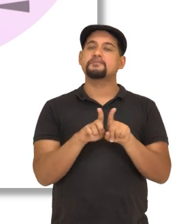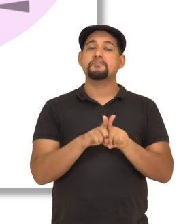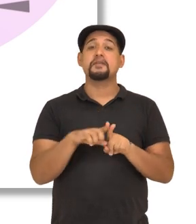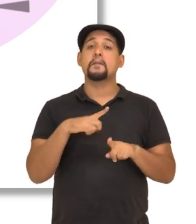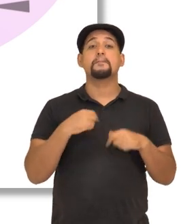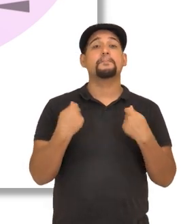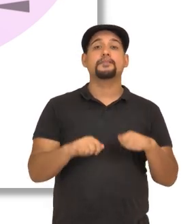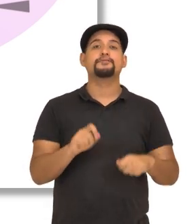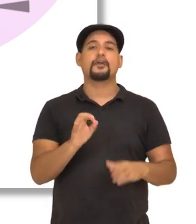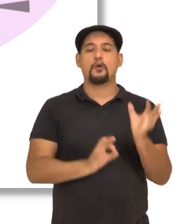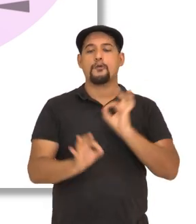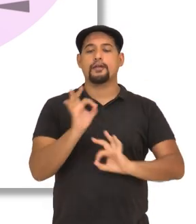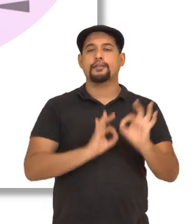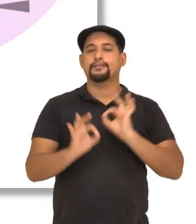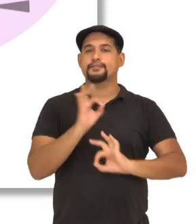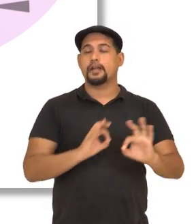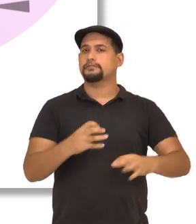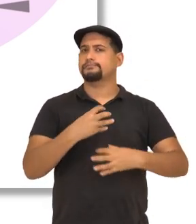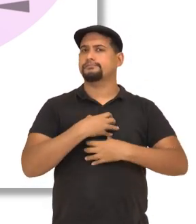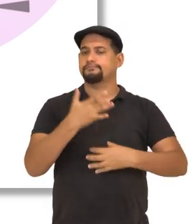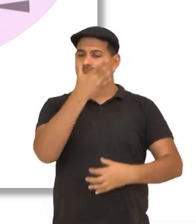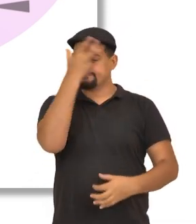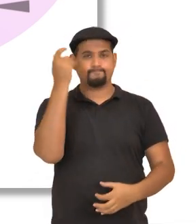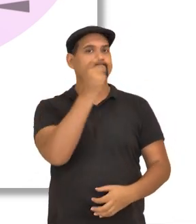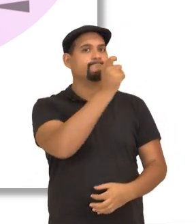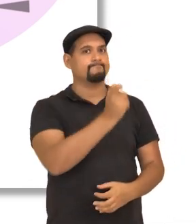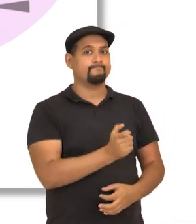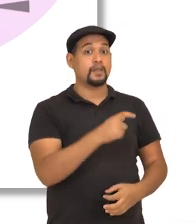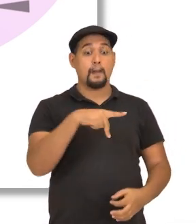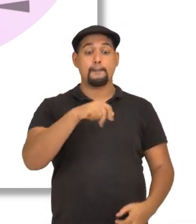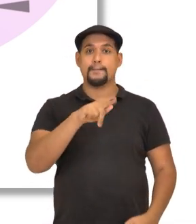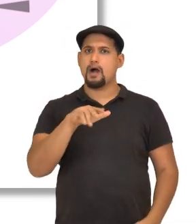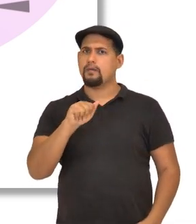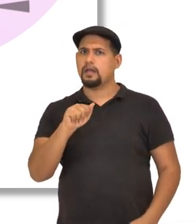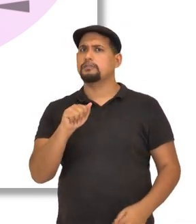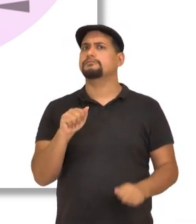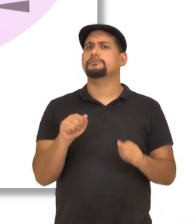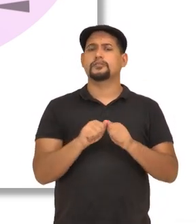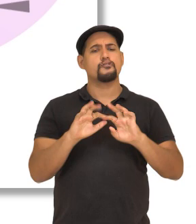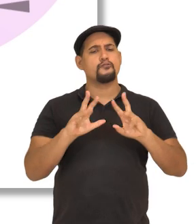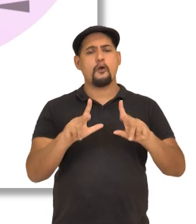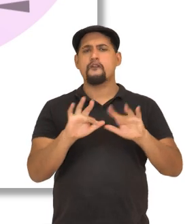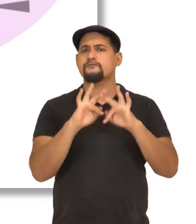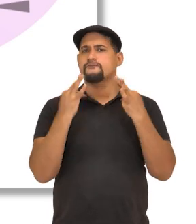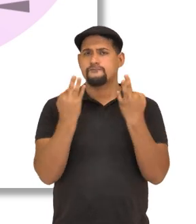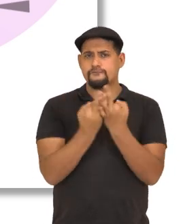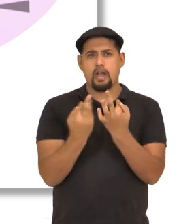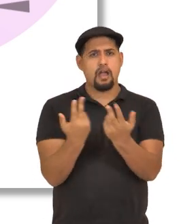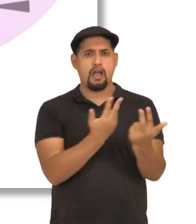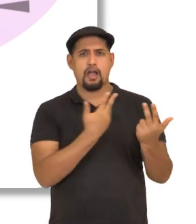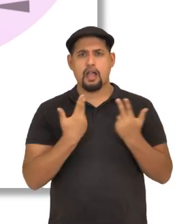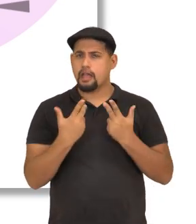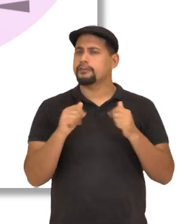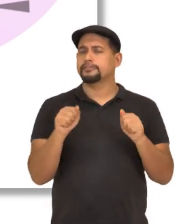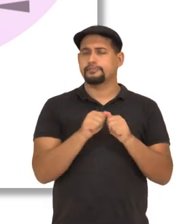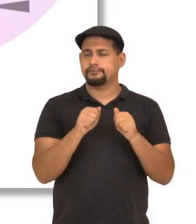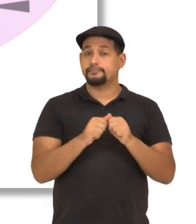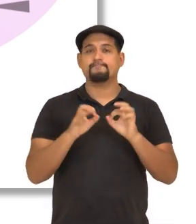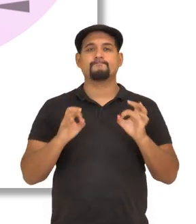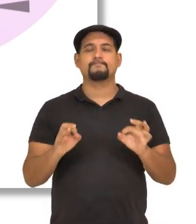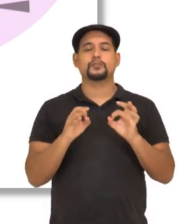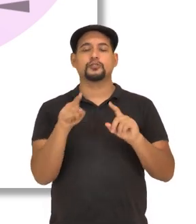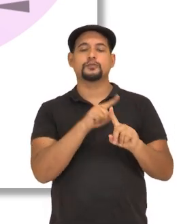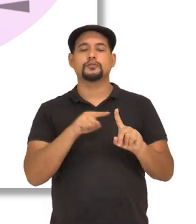também é necessário organizar-se de modo pessoal. Paula, assim como todos os membros de sua família, fizeram sua parte para